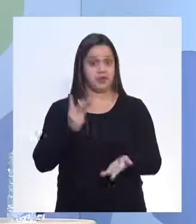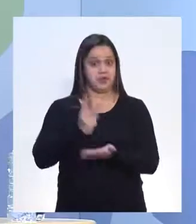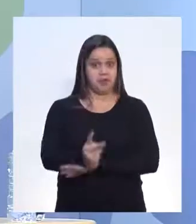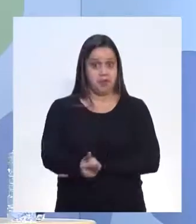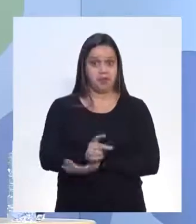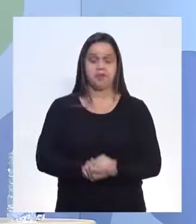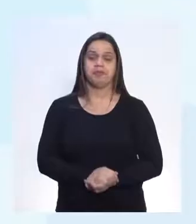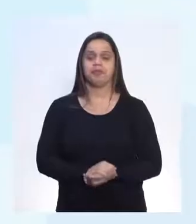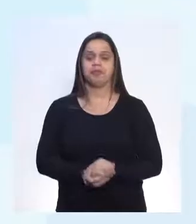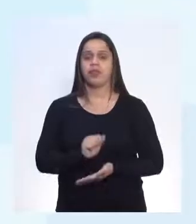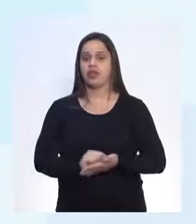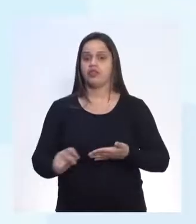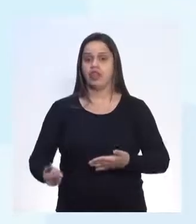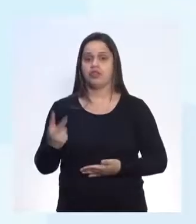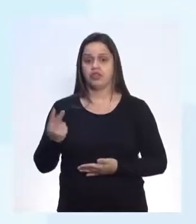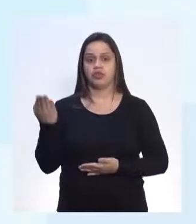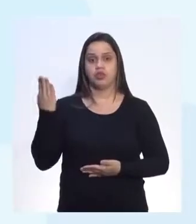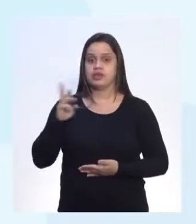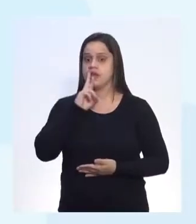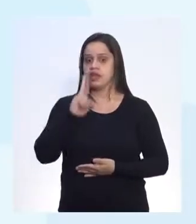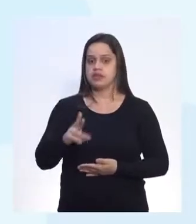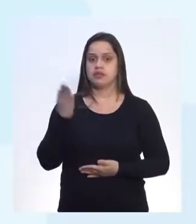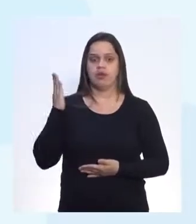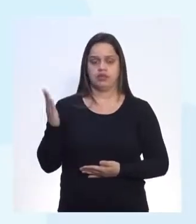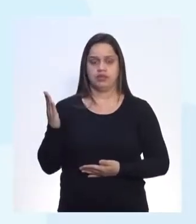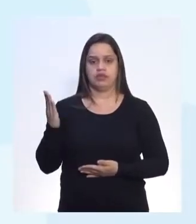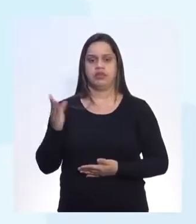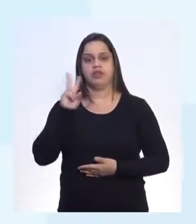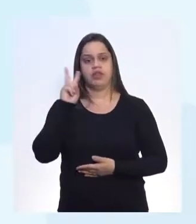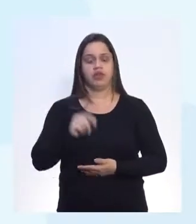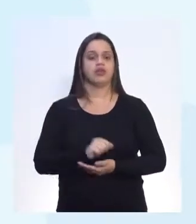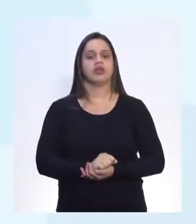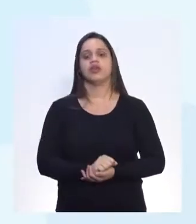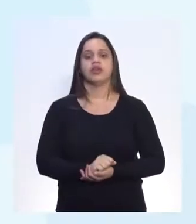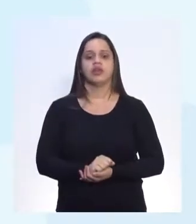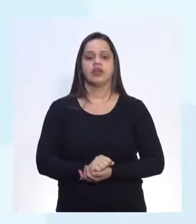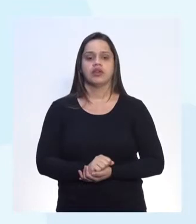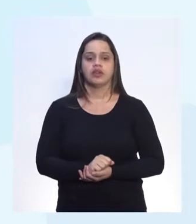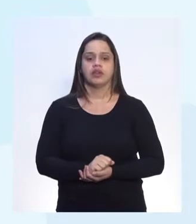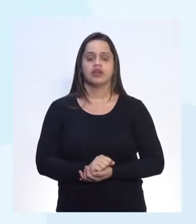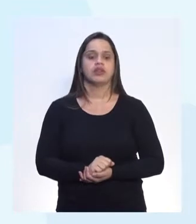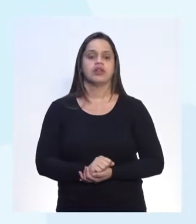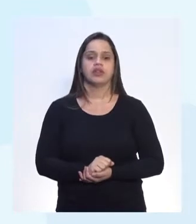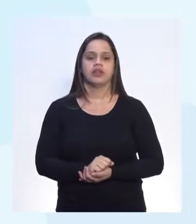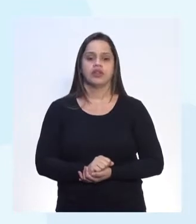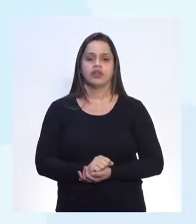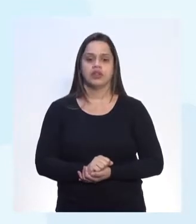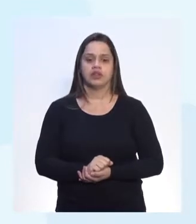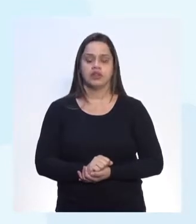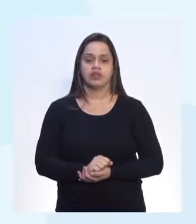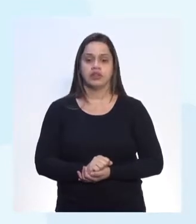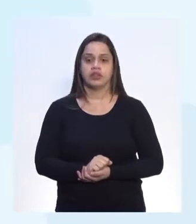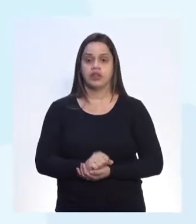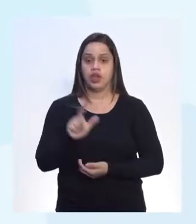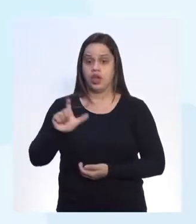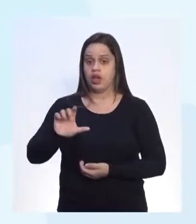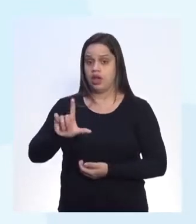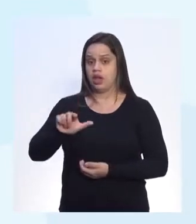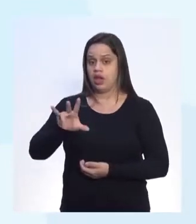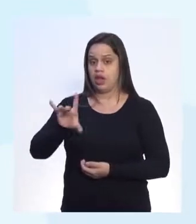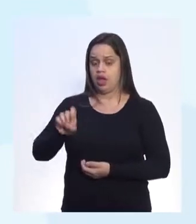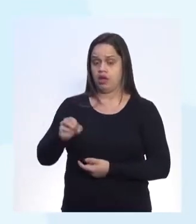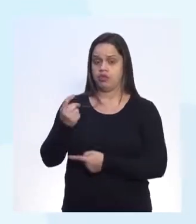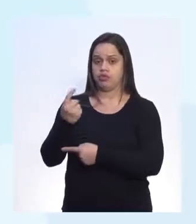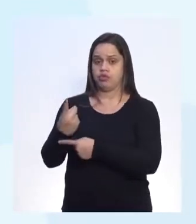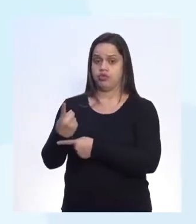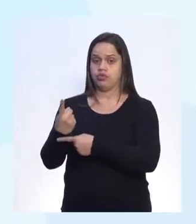lá, atividade 2, vai subir a resposta para vocês. Olha lá, o Cláudio, 12 20avos, tá? E o Marcelo, como aparece